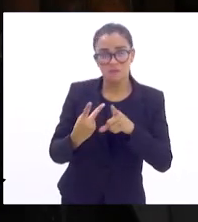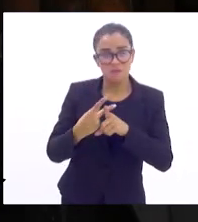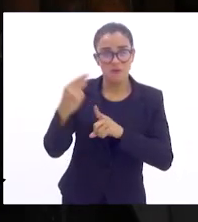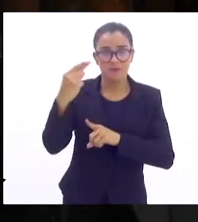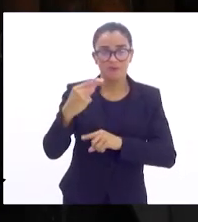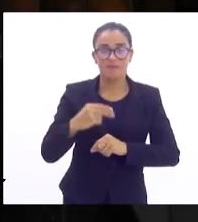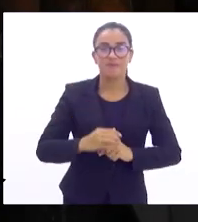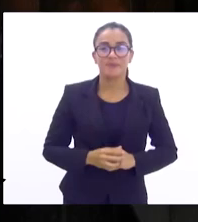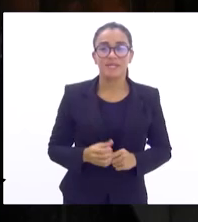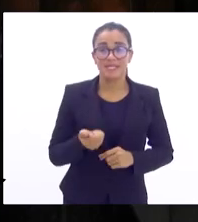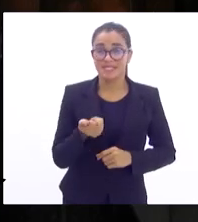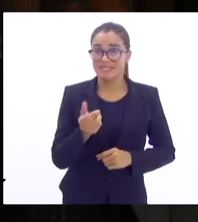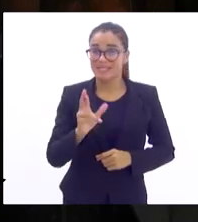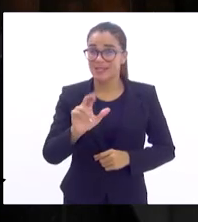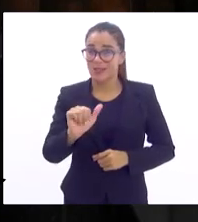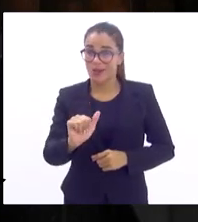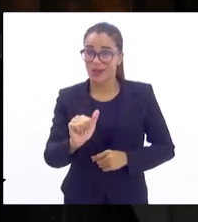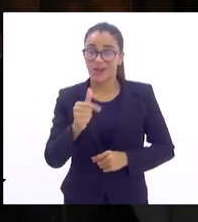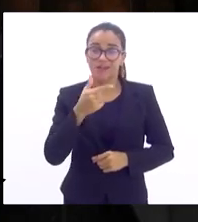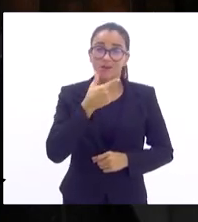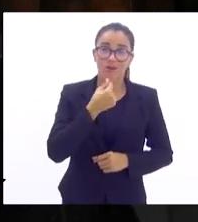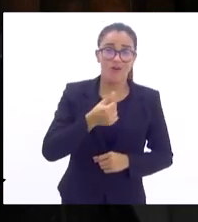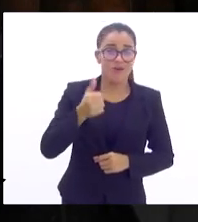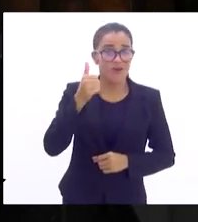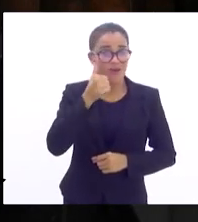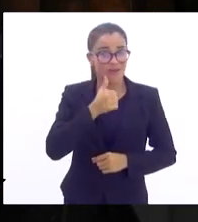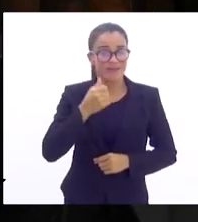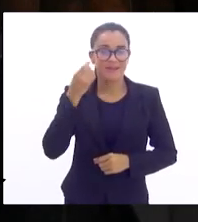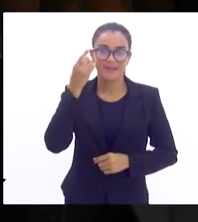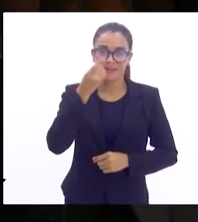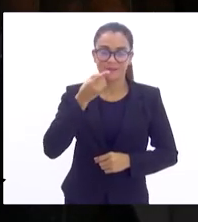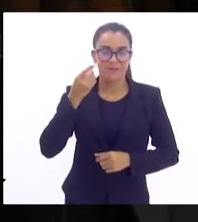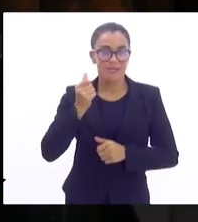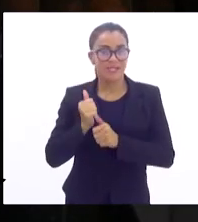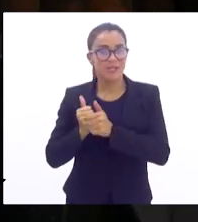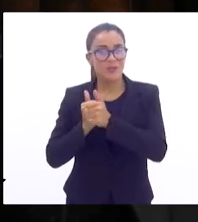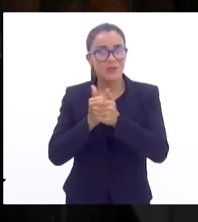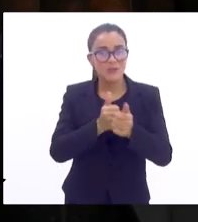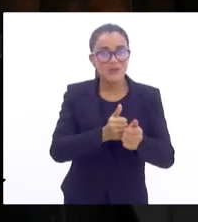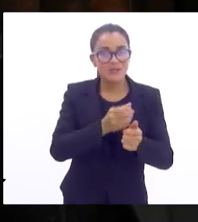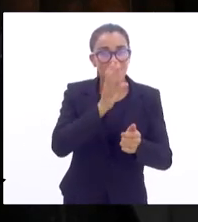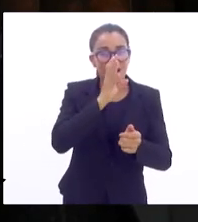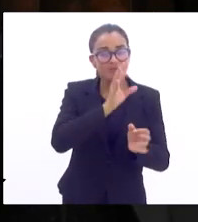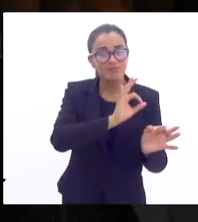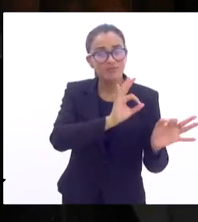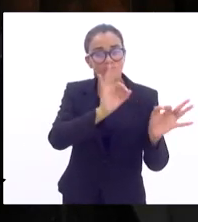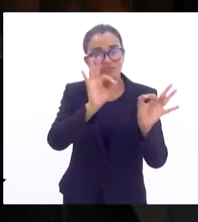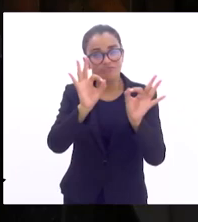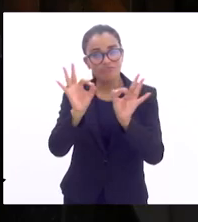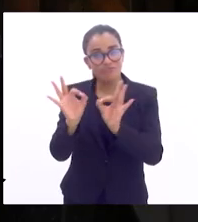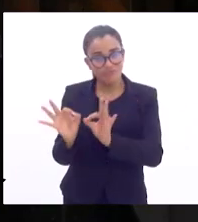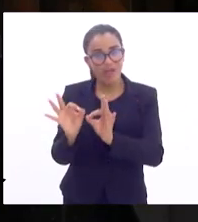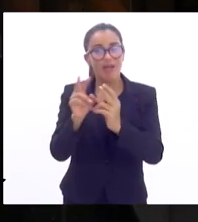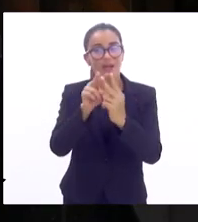senhoras e senhores deputados que nos acompanham de forma remota